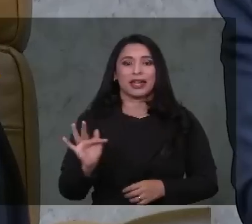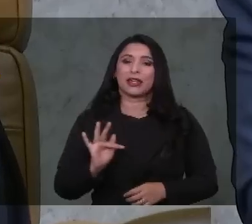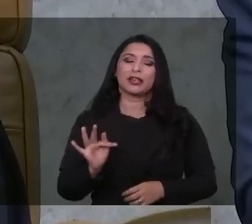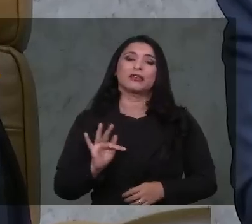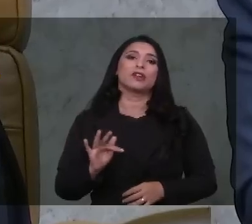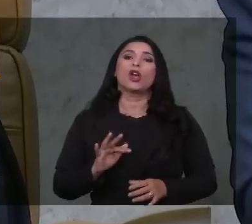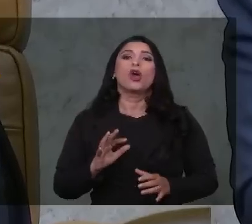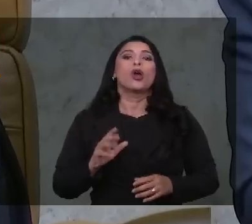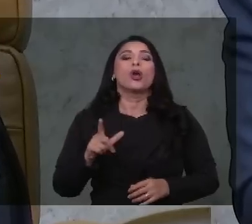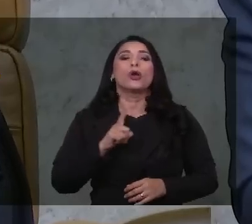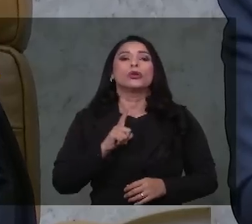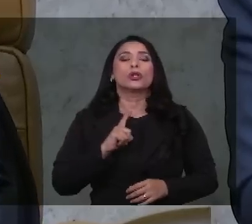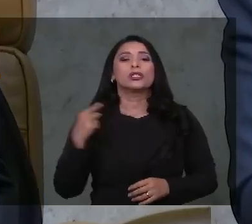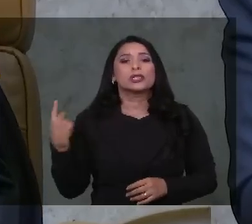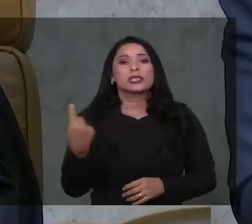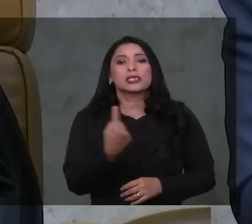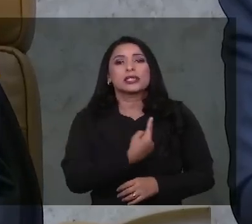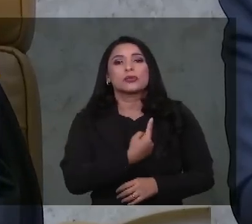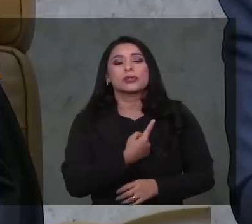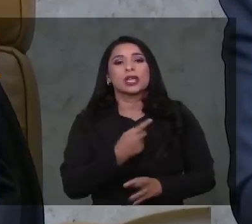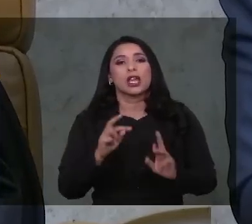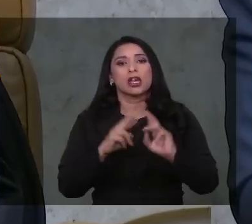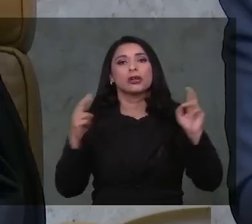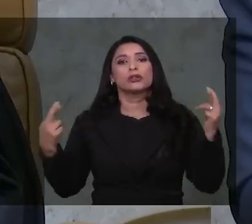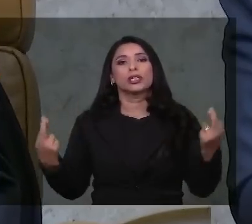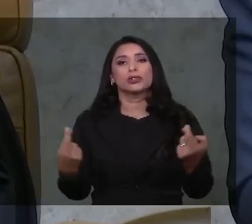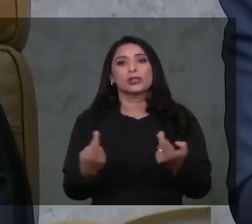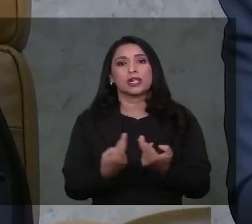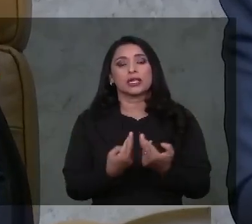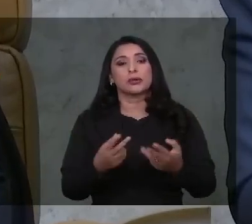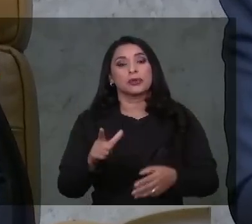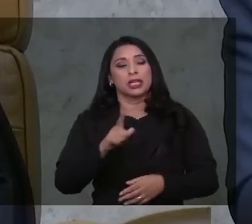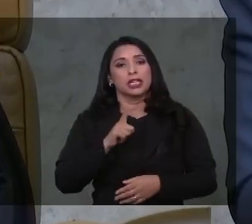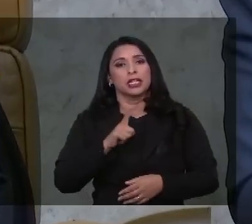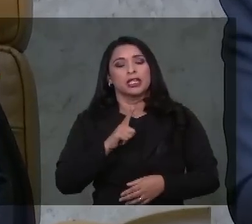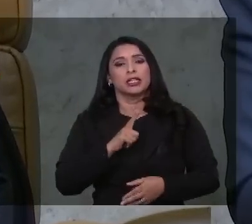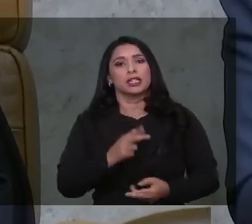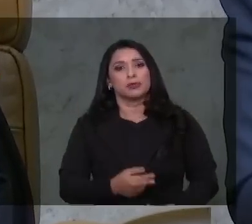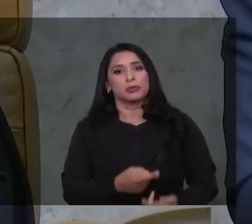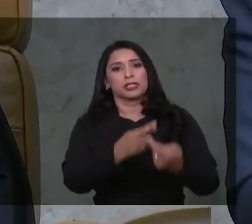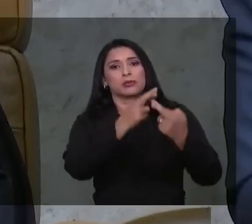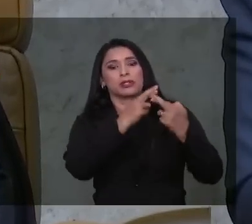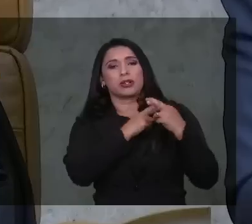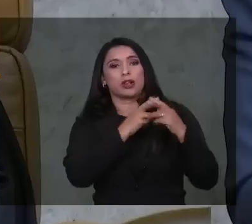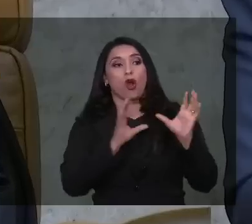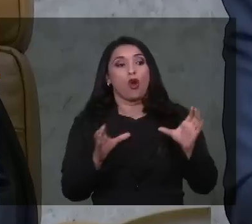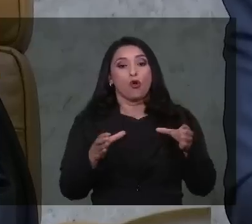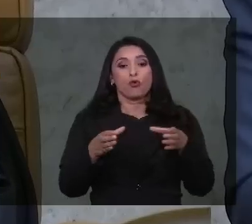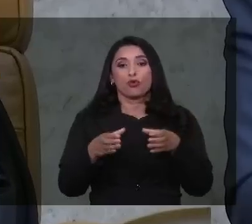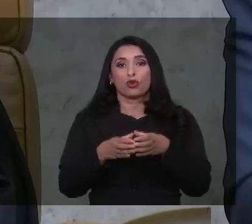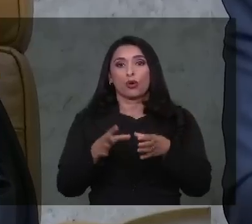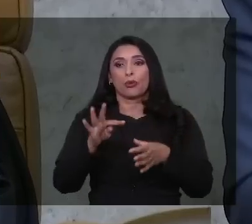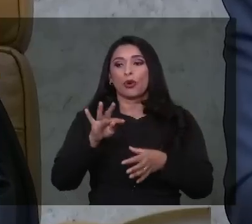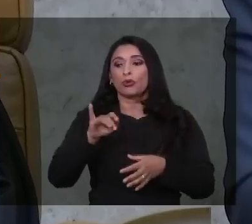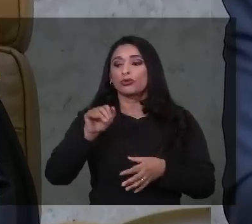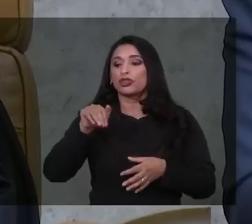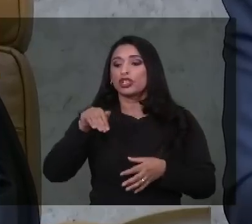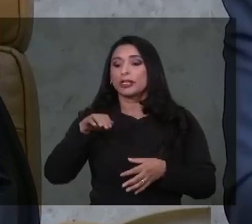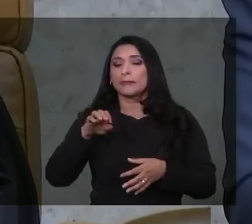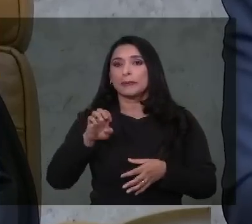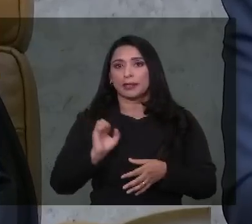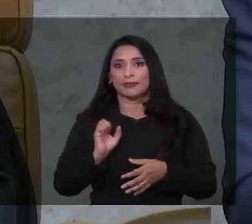porque temos uma missão. Somos um time no qual cada um tem uma posição, mas também um objetivo